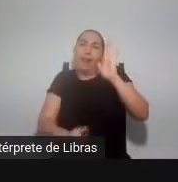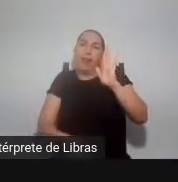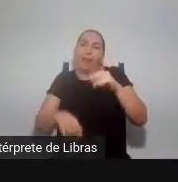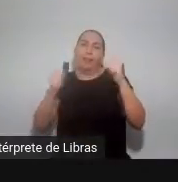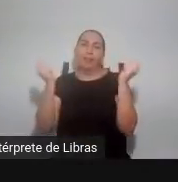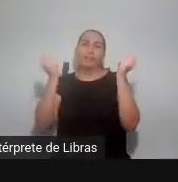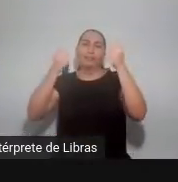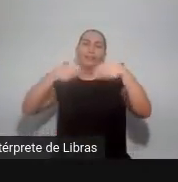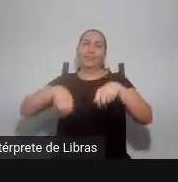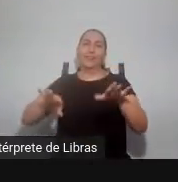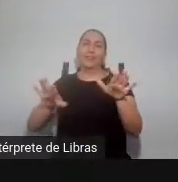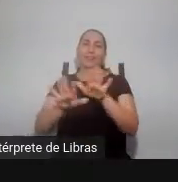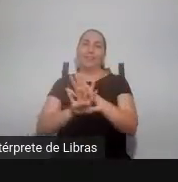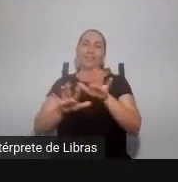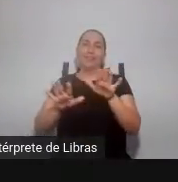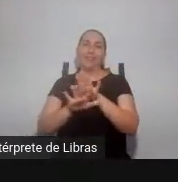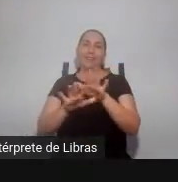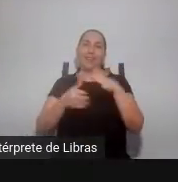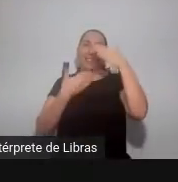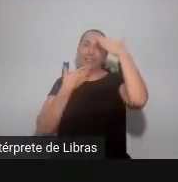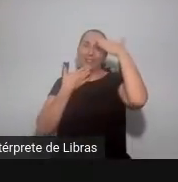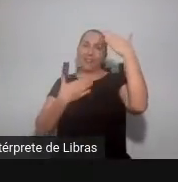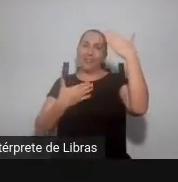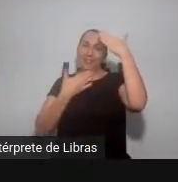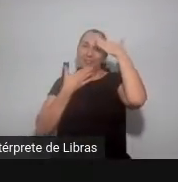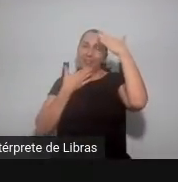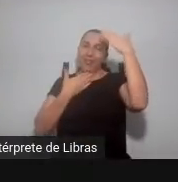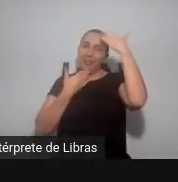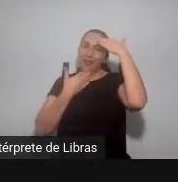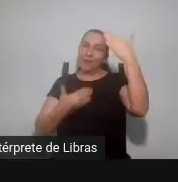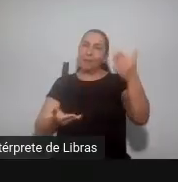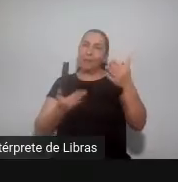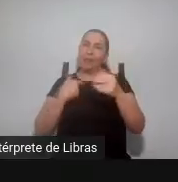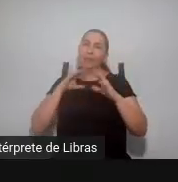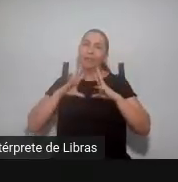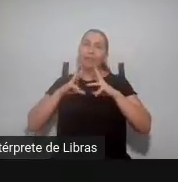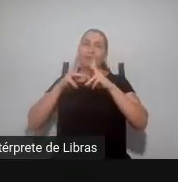Muito obrigada, Crisley. Obrigada a todo mundo que assistiu e dedicou um tempinho a gente. Obrigada.